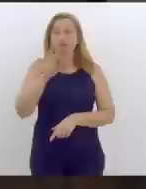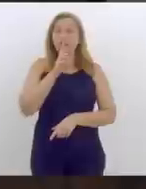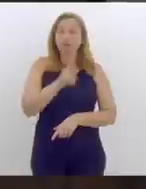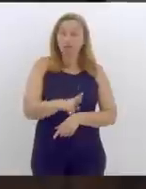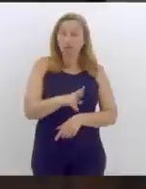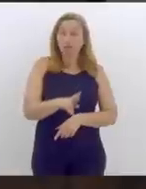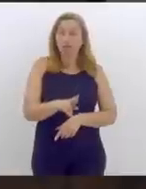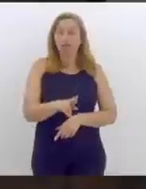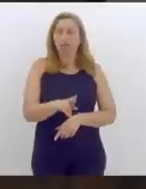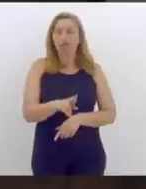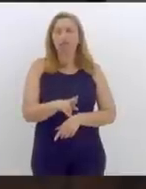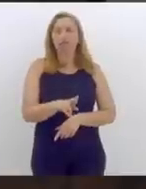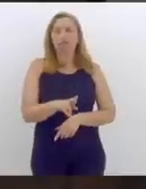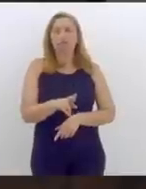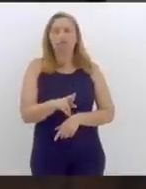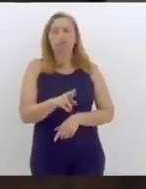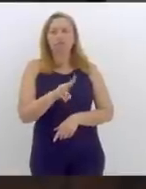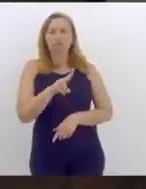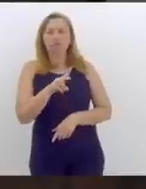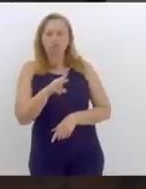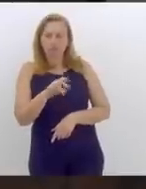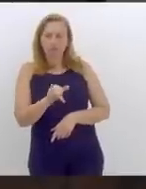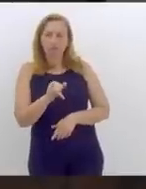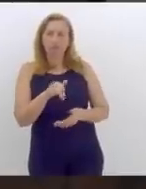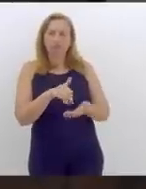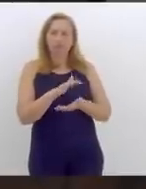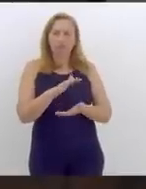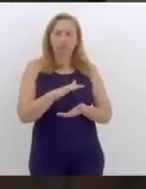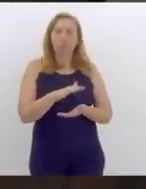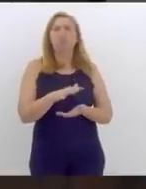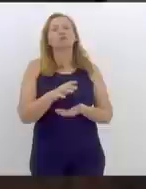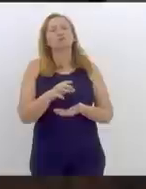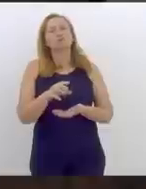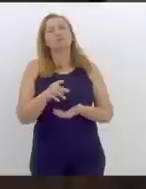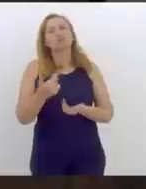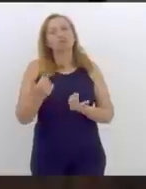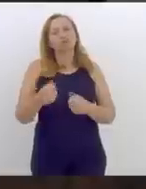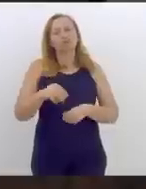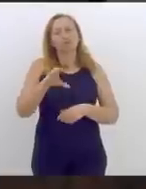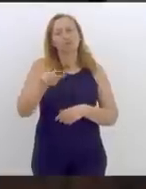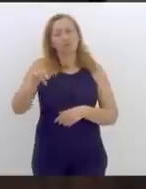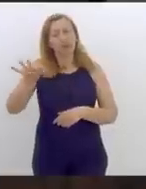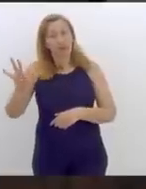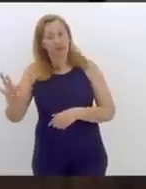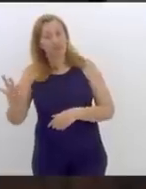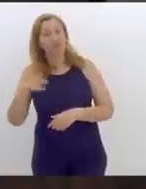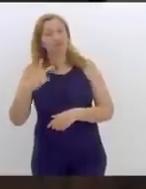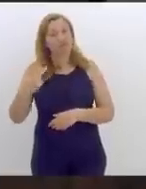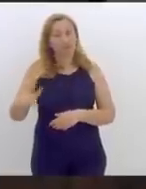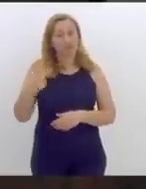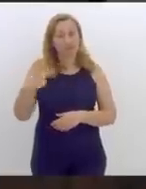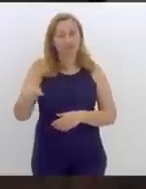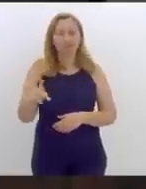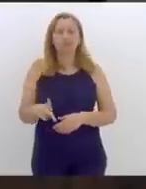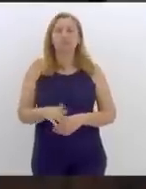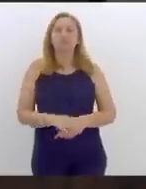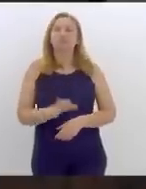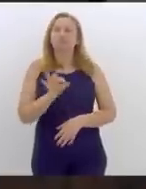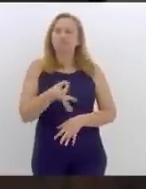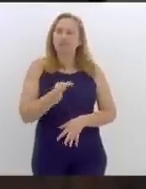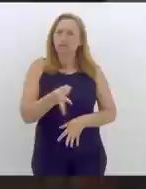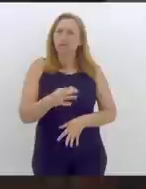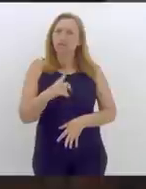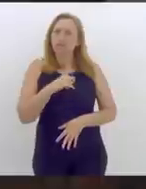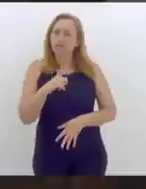indeniza no CPF tem que mudar a lei tem que fazer valer o direito deles tem que fazer porque eu tenho que eu tenho certeza